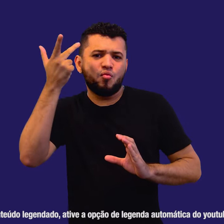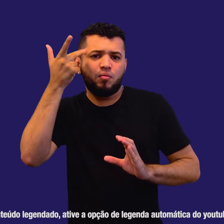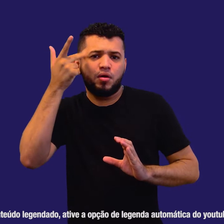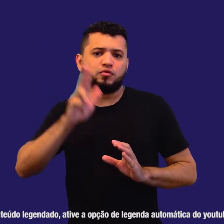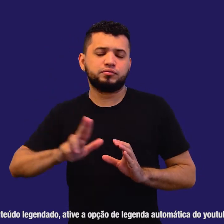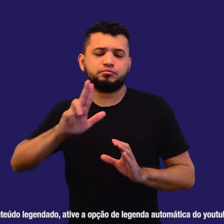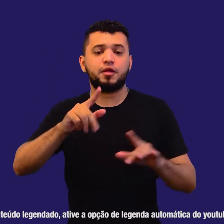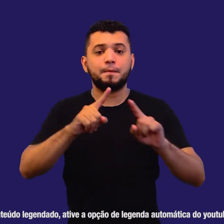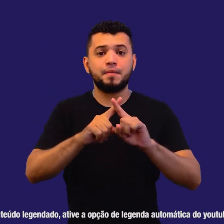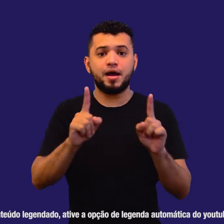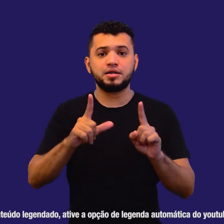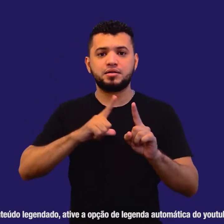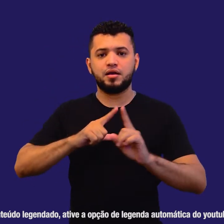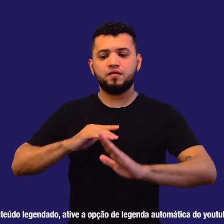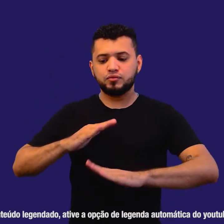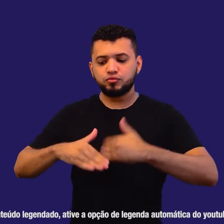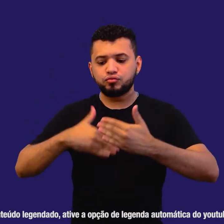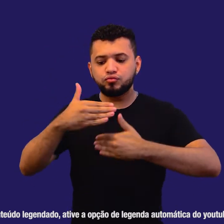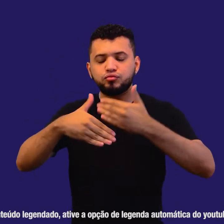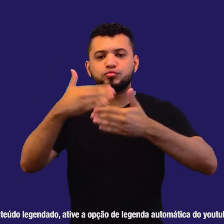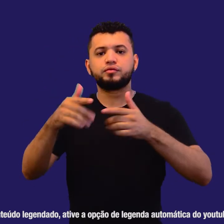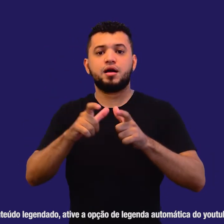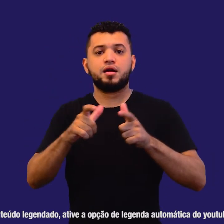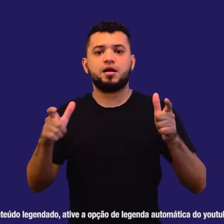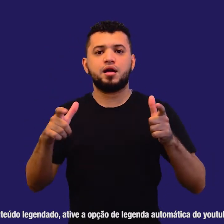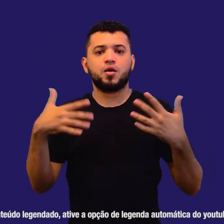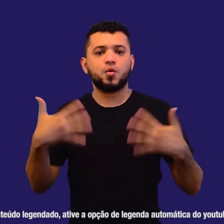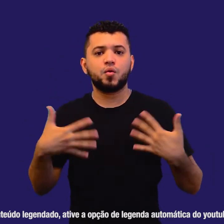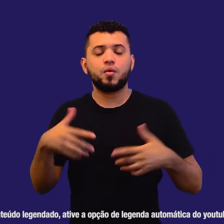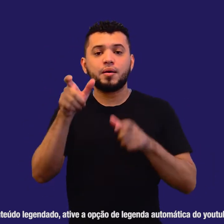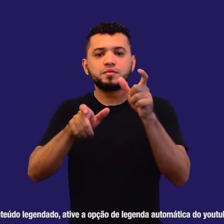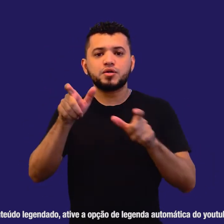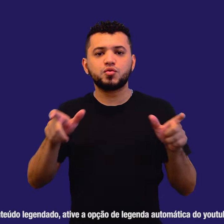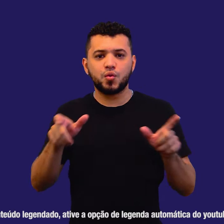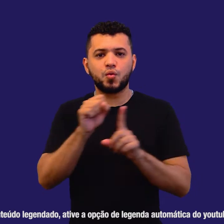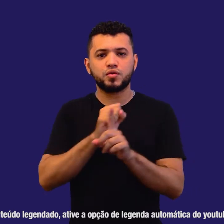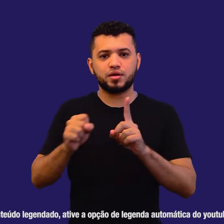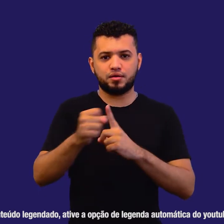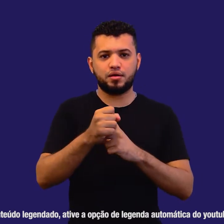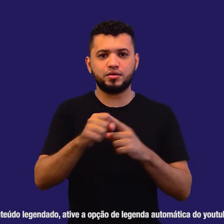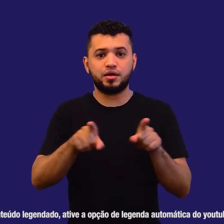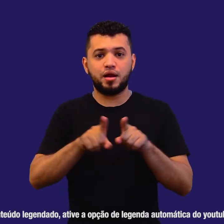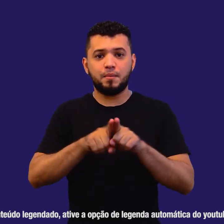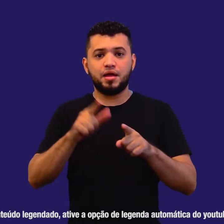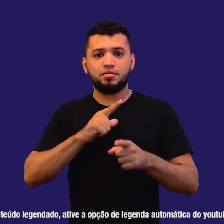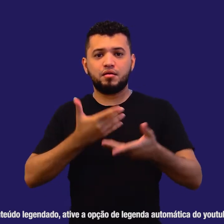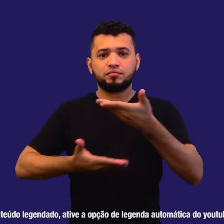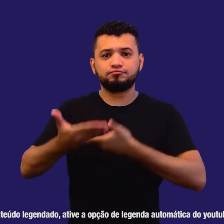sociedade. Mas com o crescimento da sociedade, do número de pessoas, com a industrialização e com o aumento das